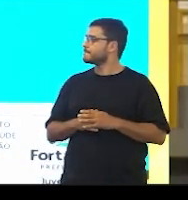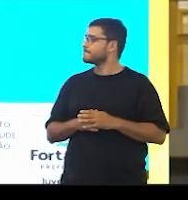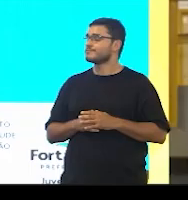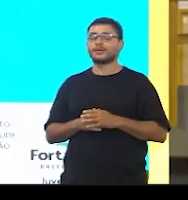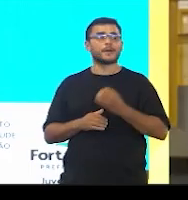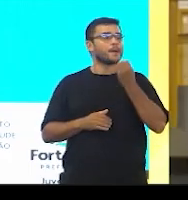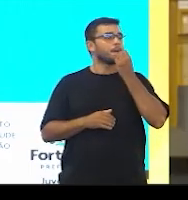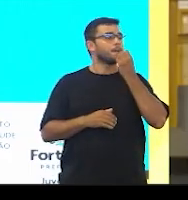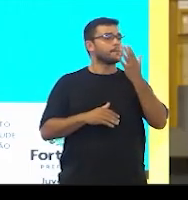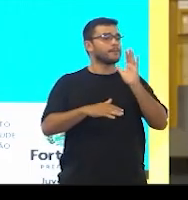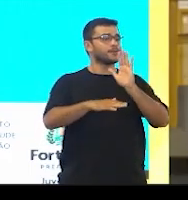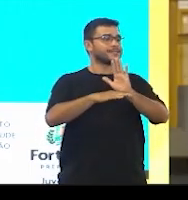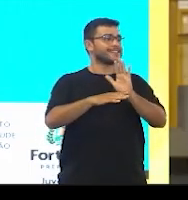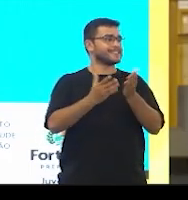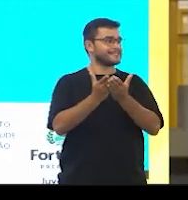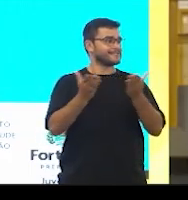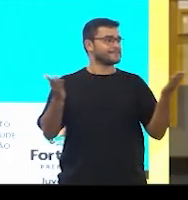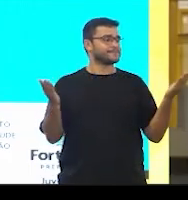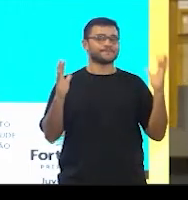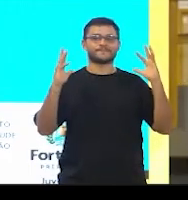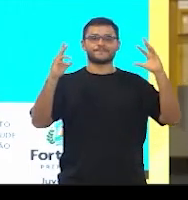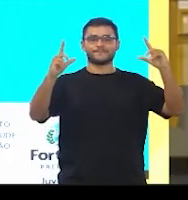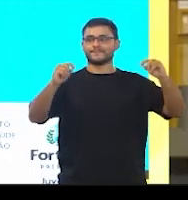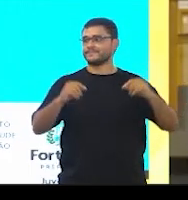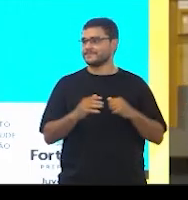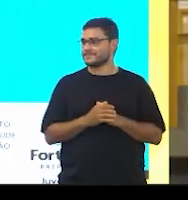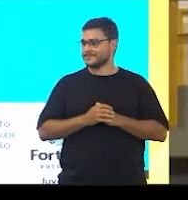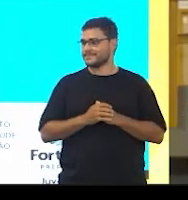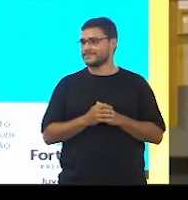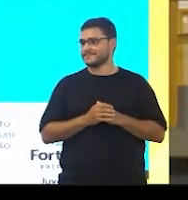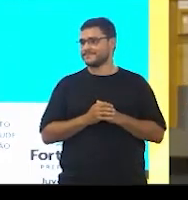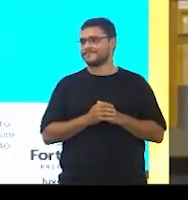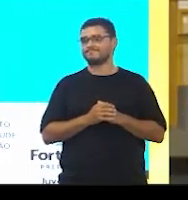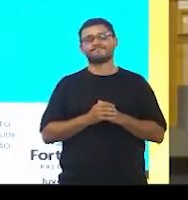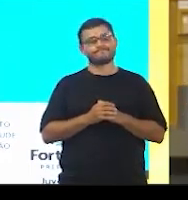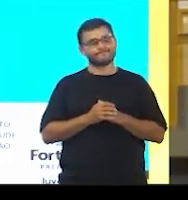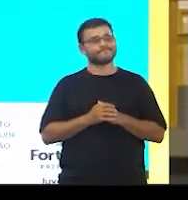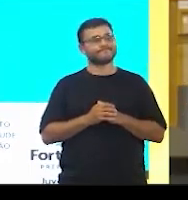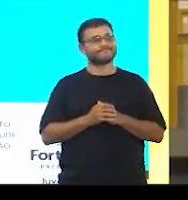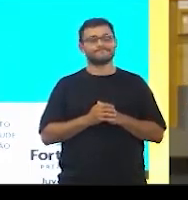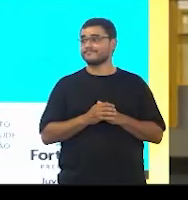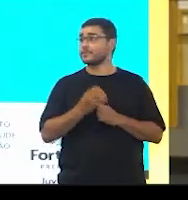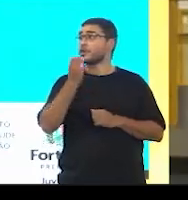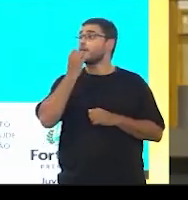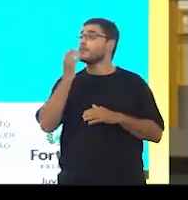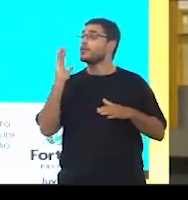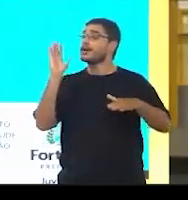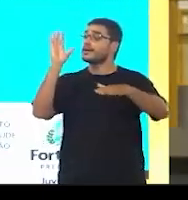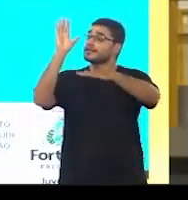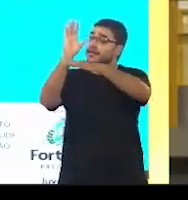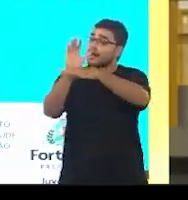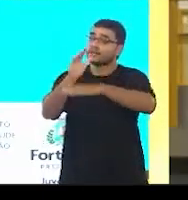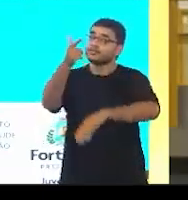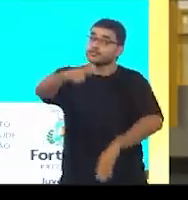Boa tarde, pessoal, boa tarde. Eita, que boa tarde, boa tarde.